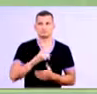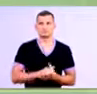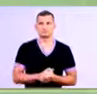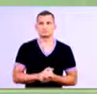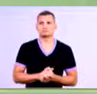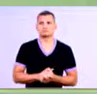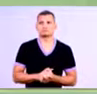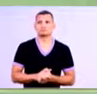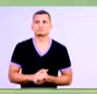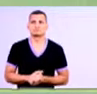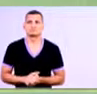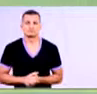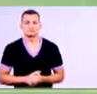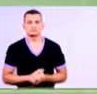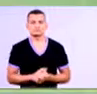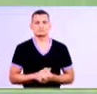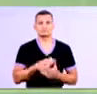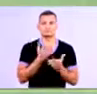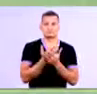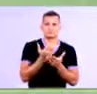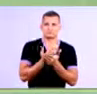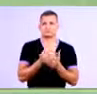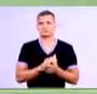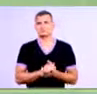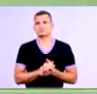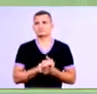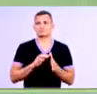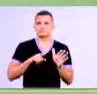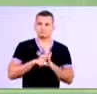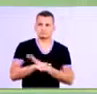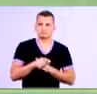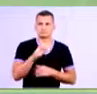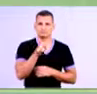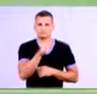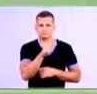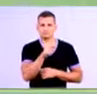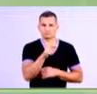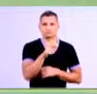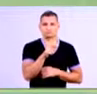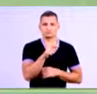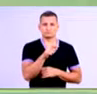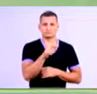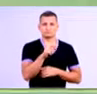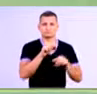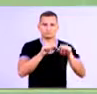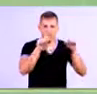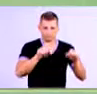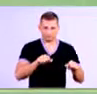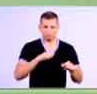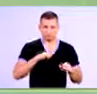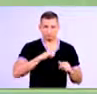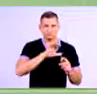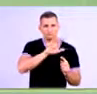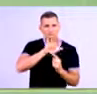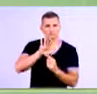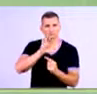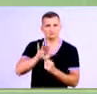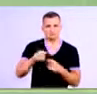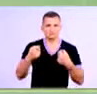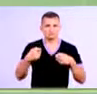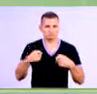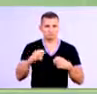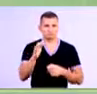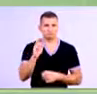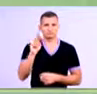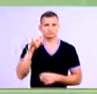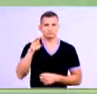que pergunta-se, né? O produto atende às necessidades funcionais e